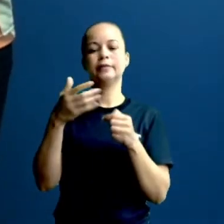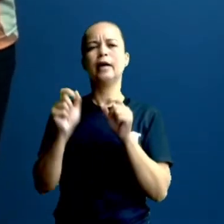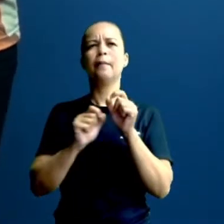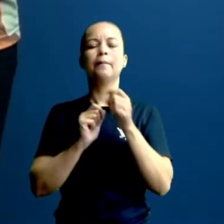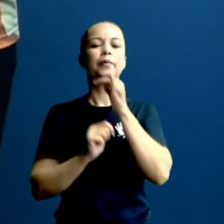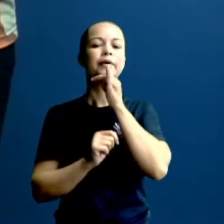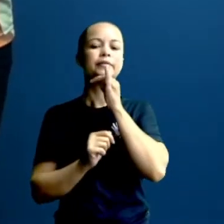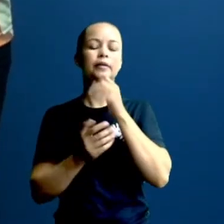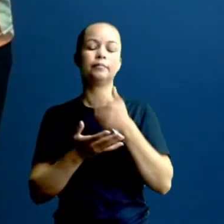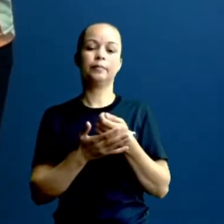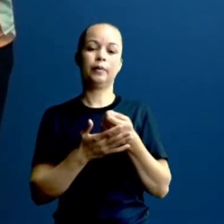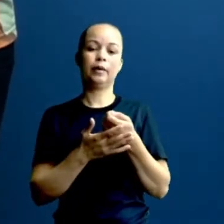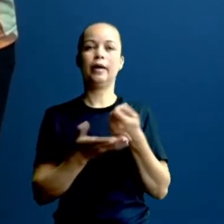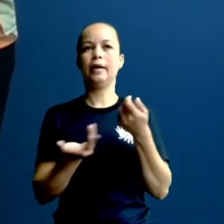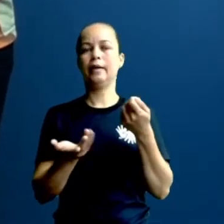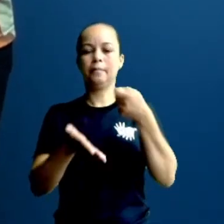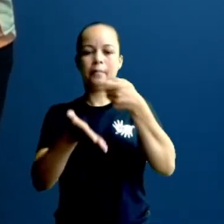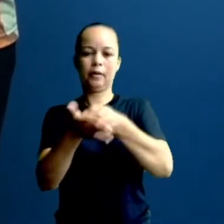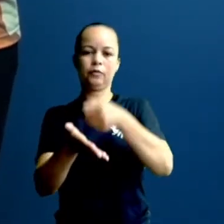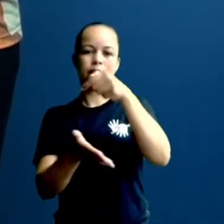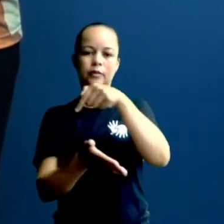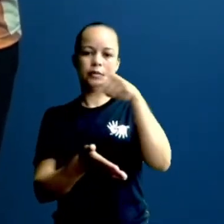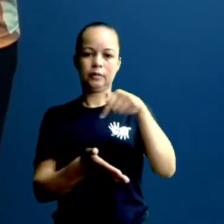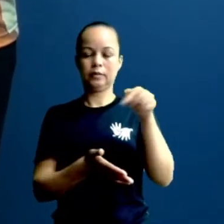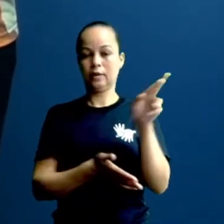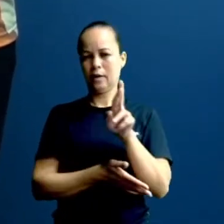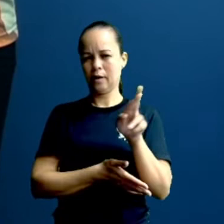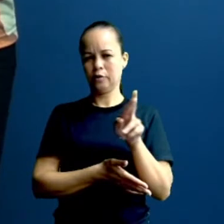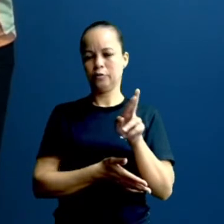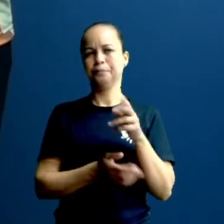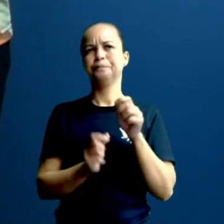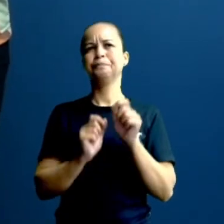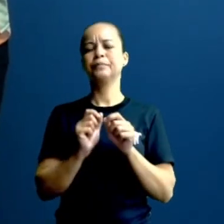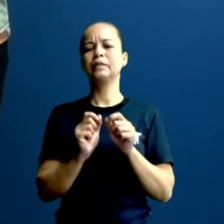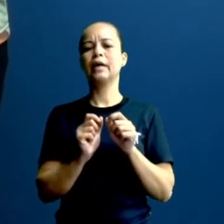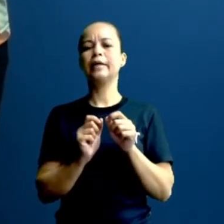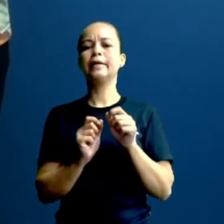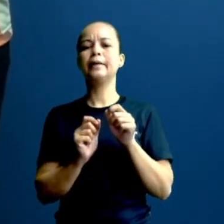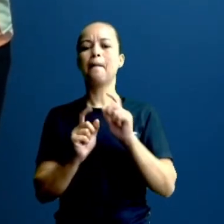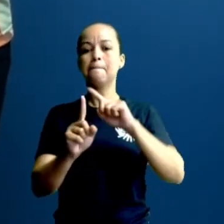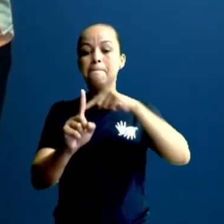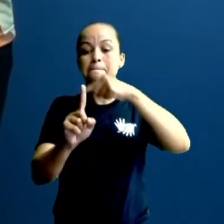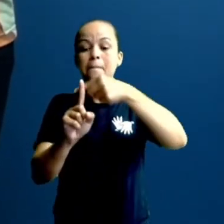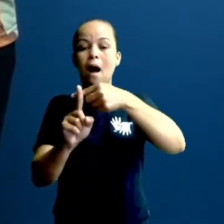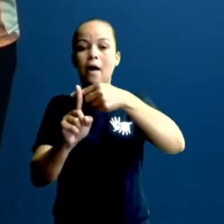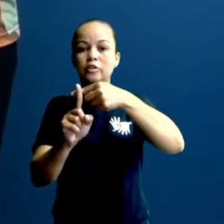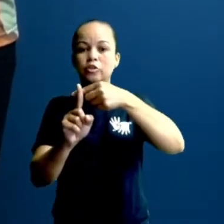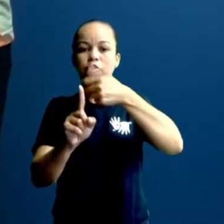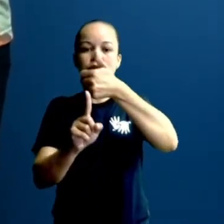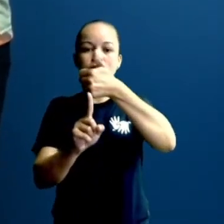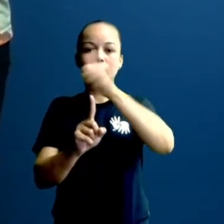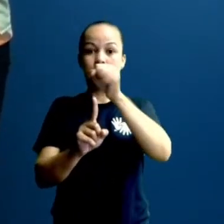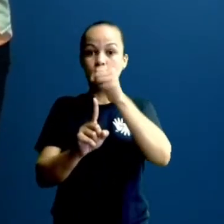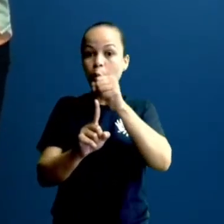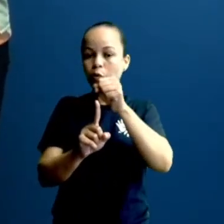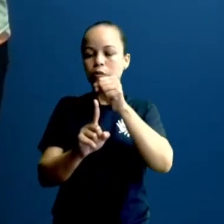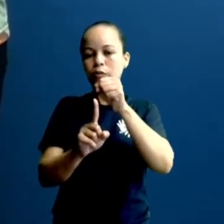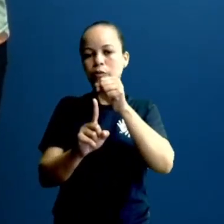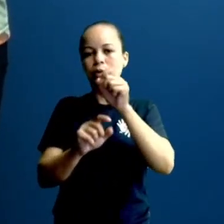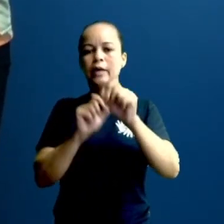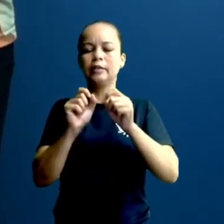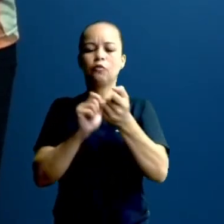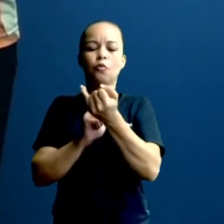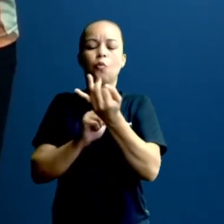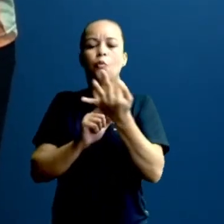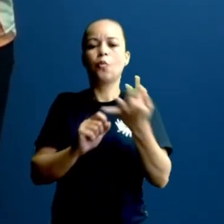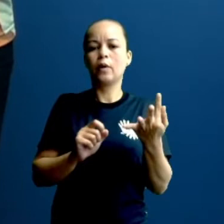que pagou R$ 77,00 e 18 a mais. Então, de 77, eu vou continuar essa